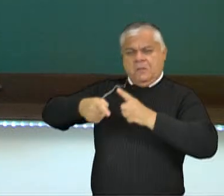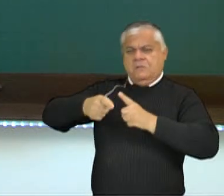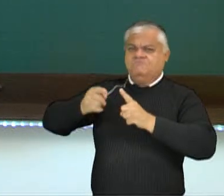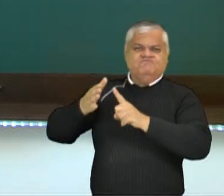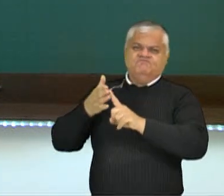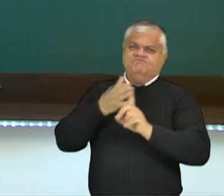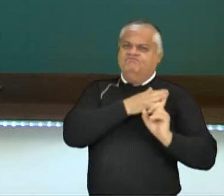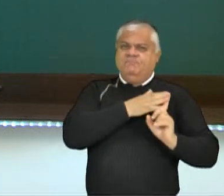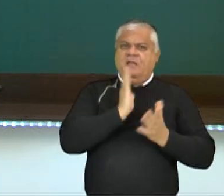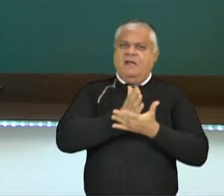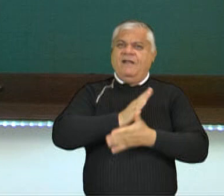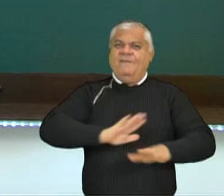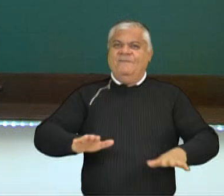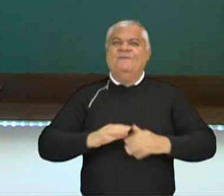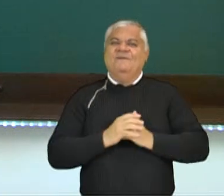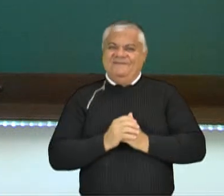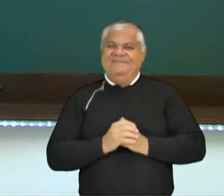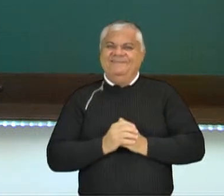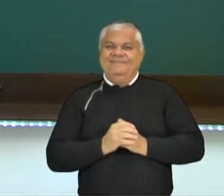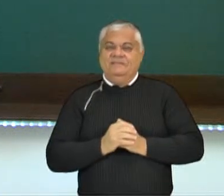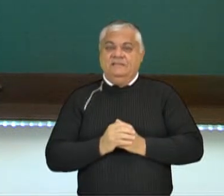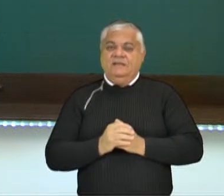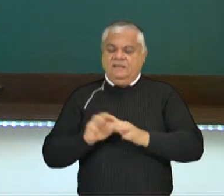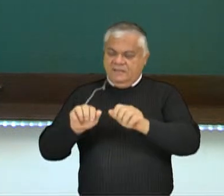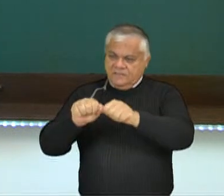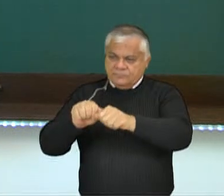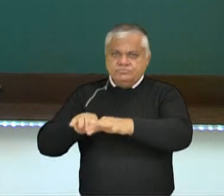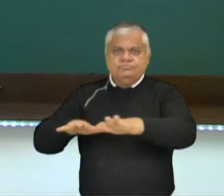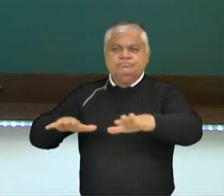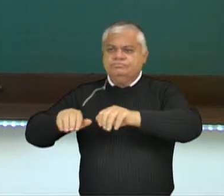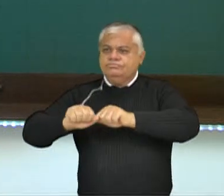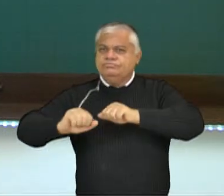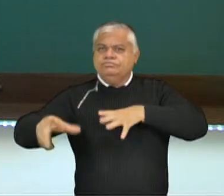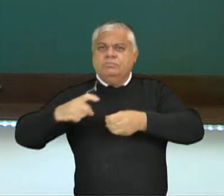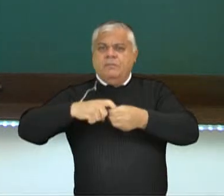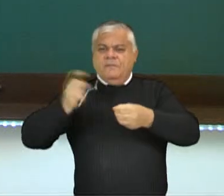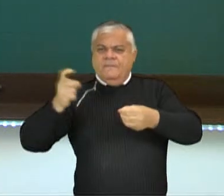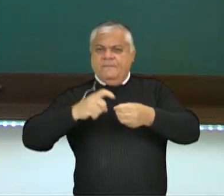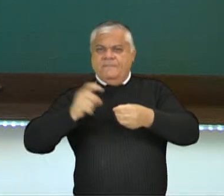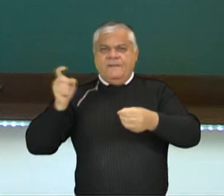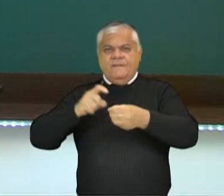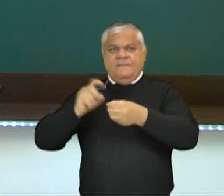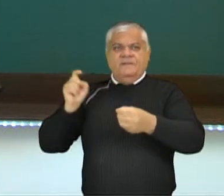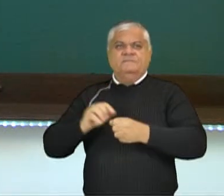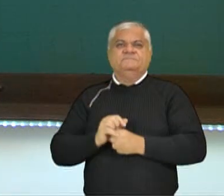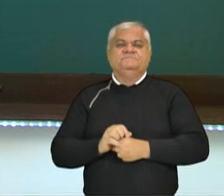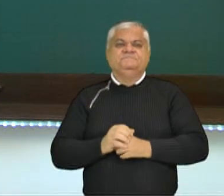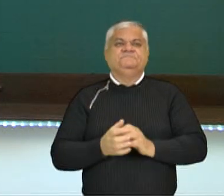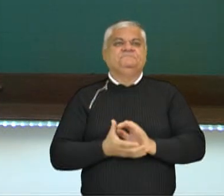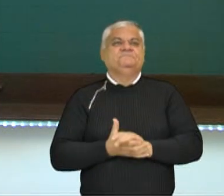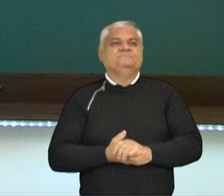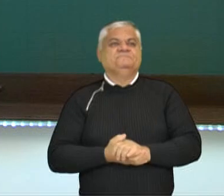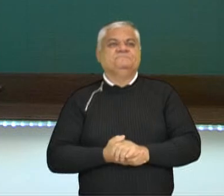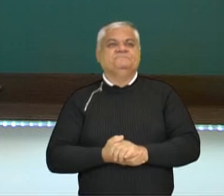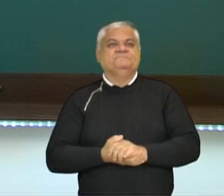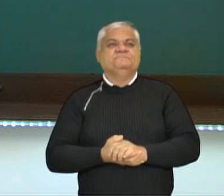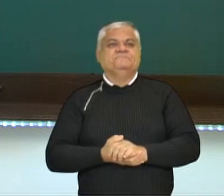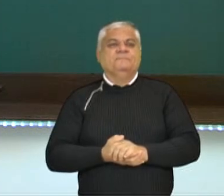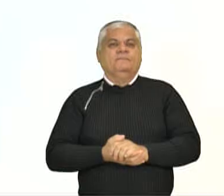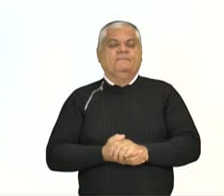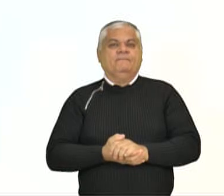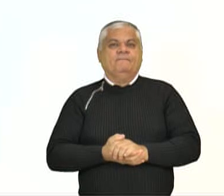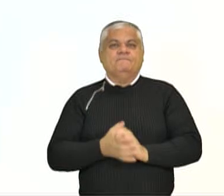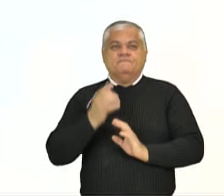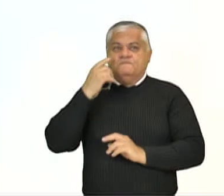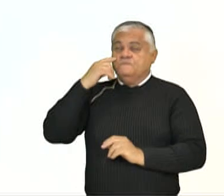autoridade. Então, começou essa desintegração já na década de 90, no início da década de 90. O